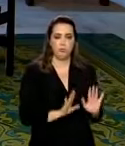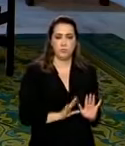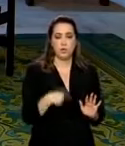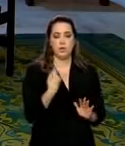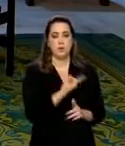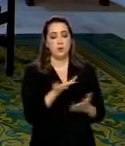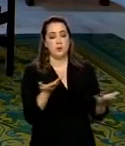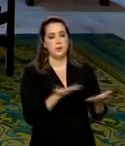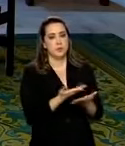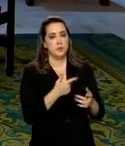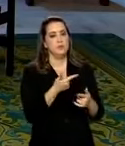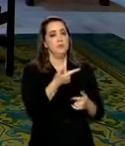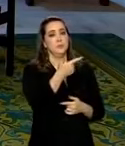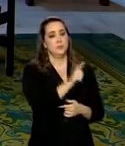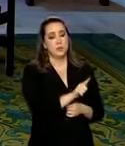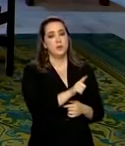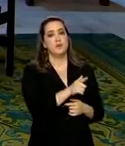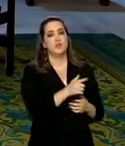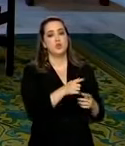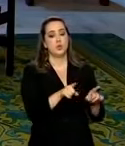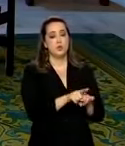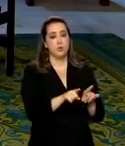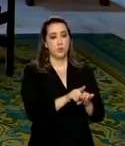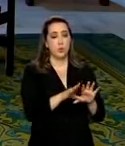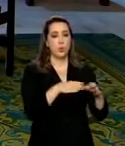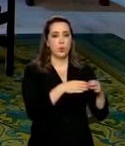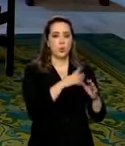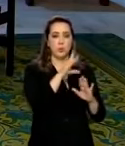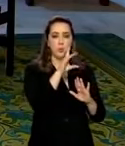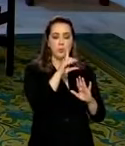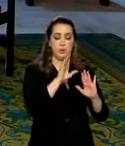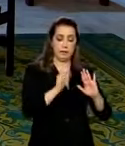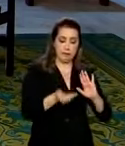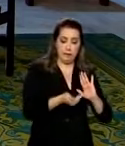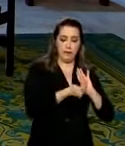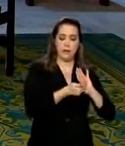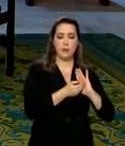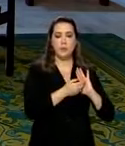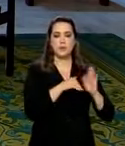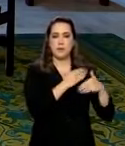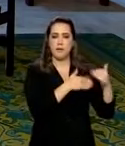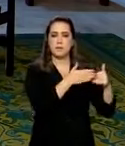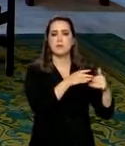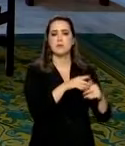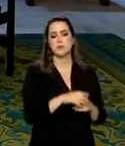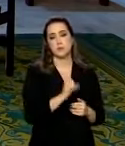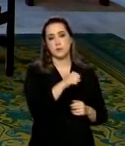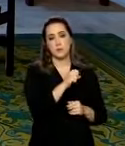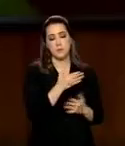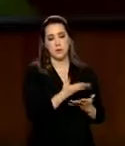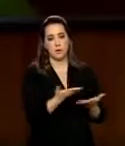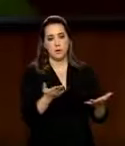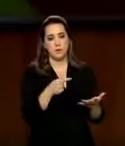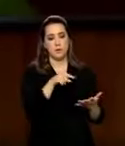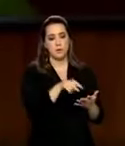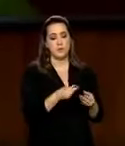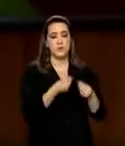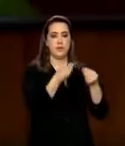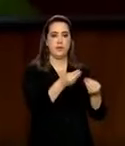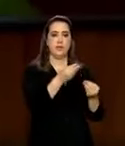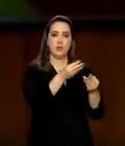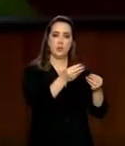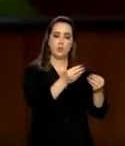Estamos agora em negociação com a nova mesa diretora e está avançando bastante isso aí. Você fazendo a regularização